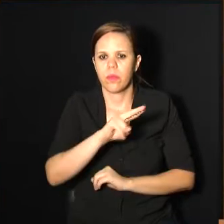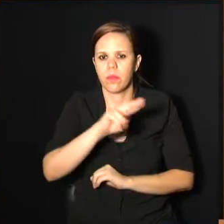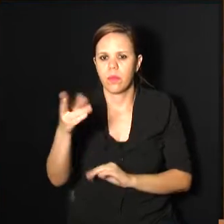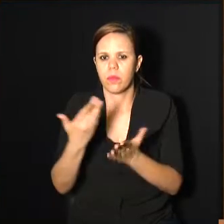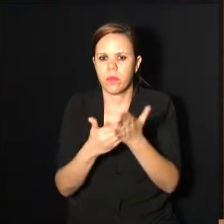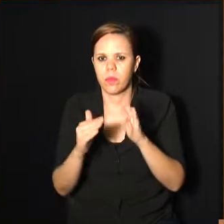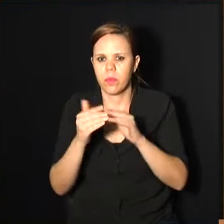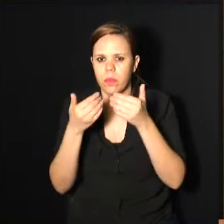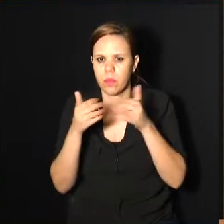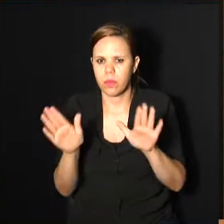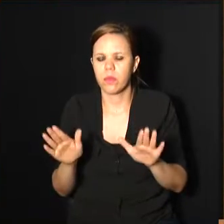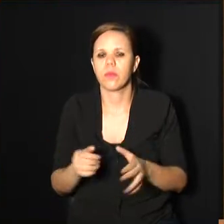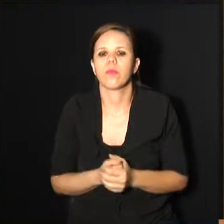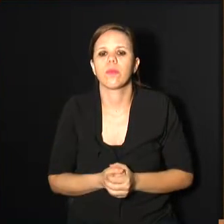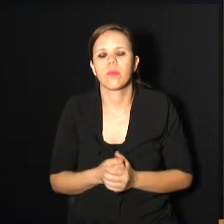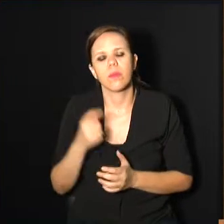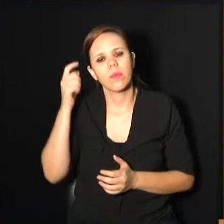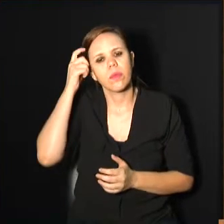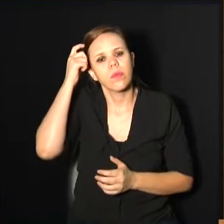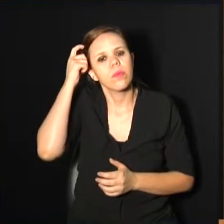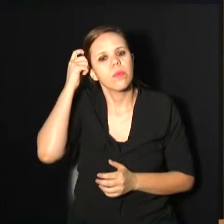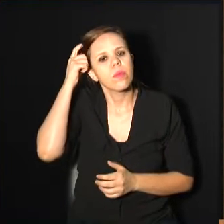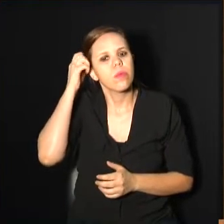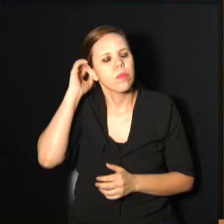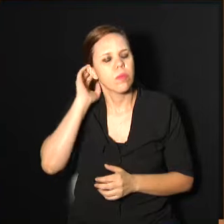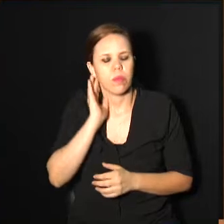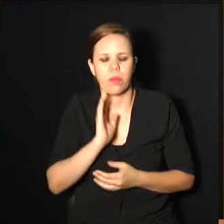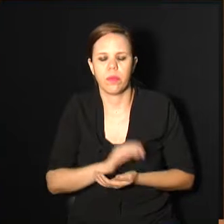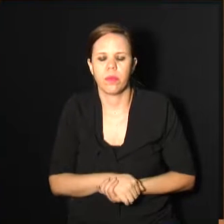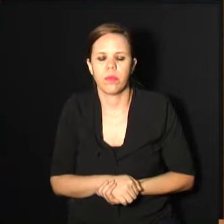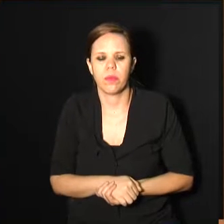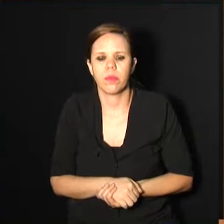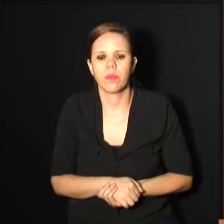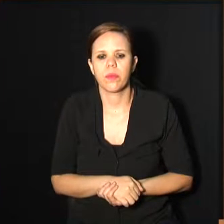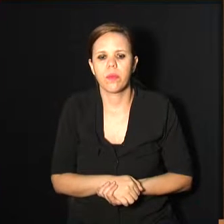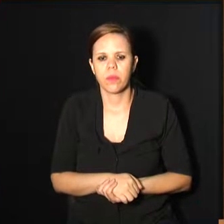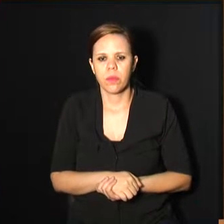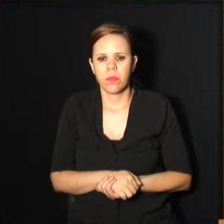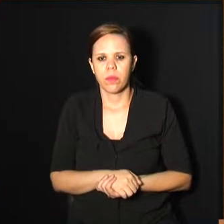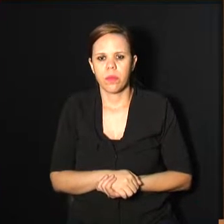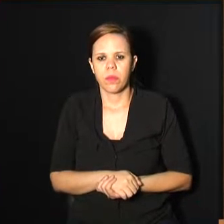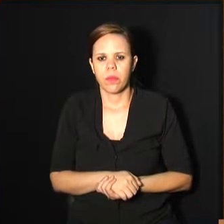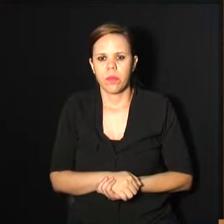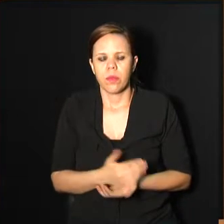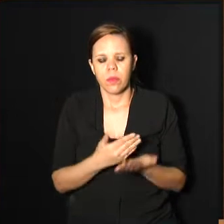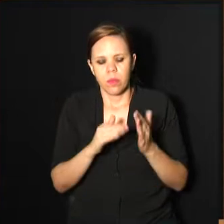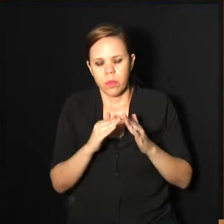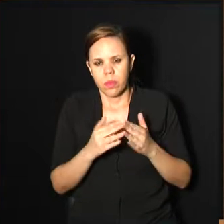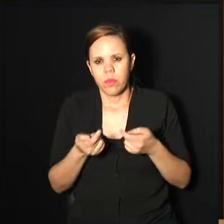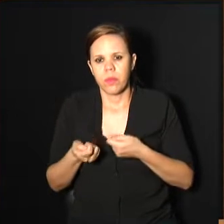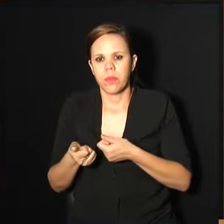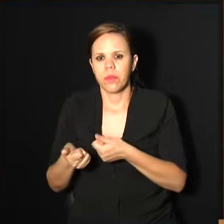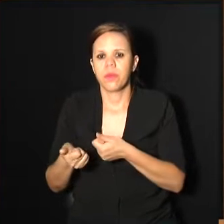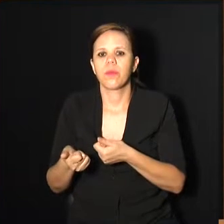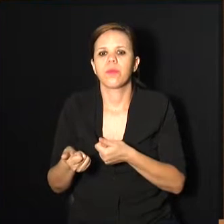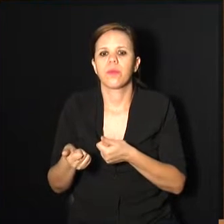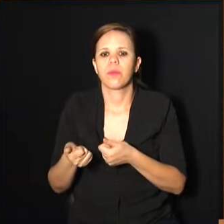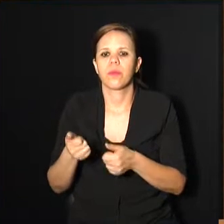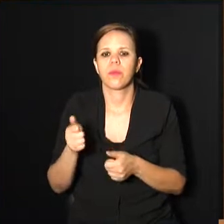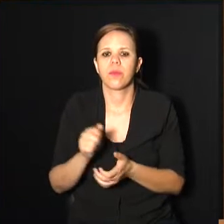Aberta, onde que ela iria oferecer, que oferecerá